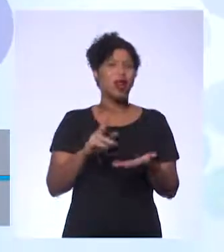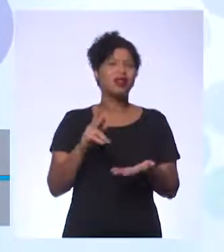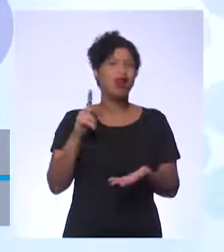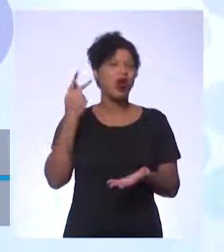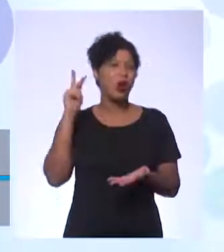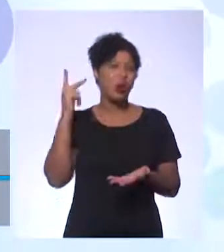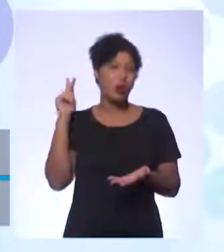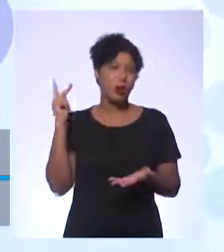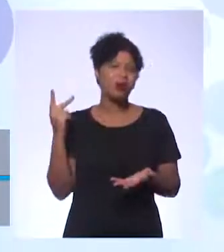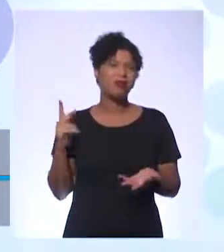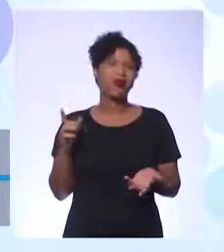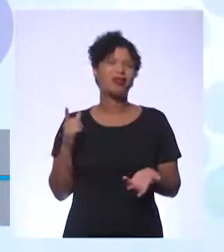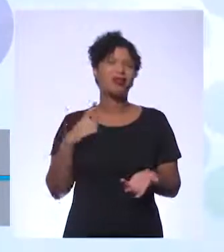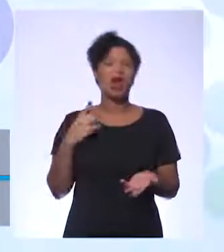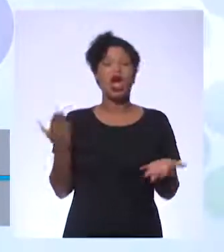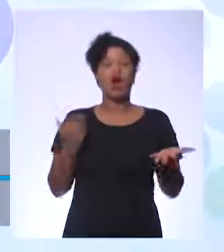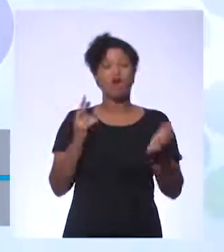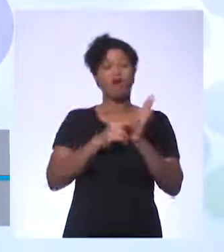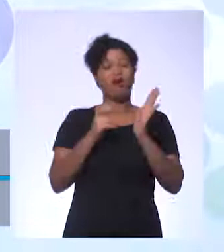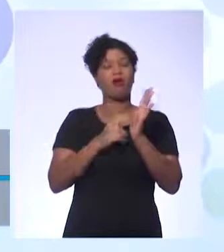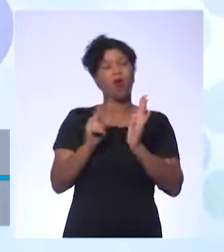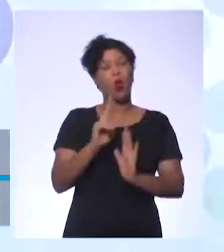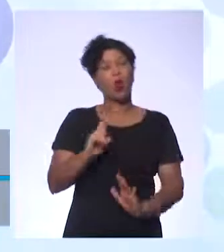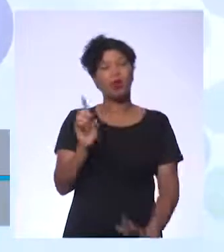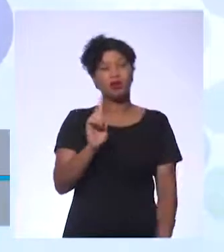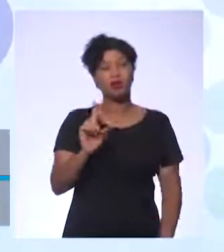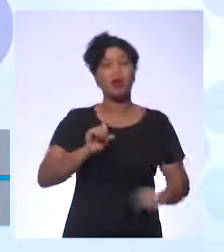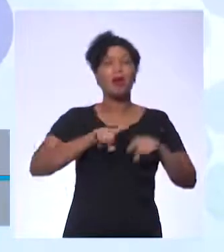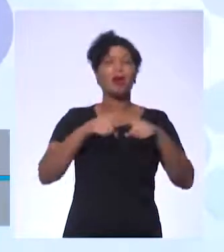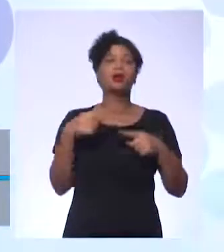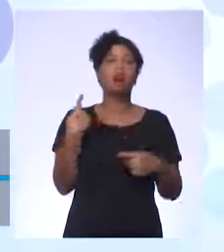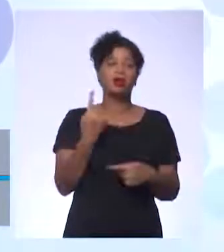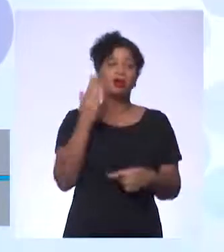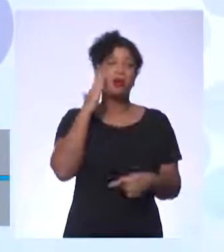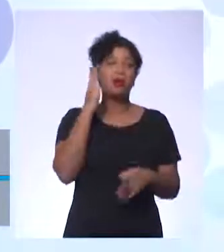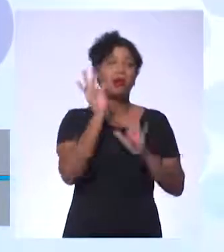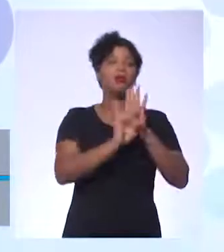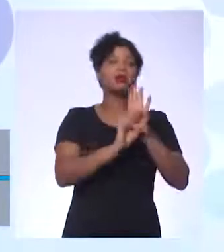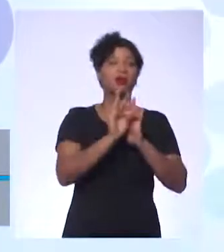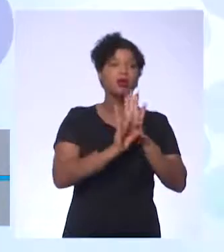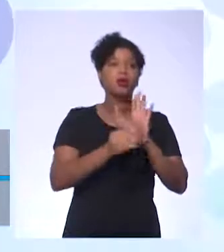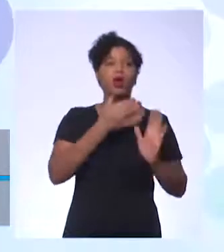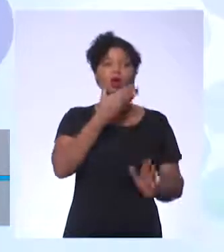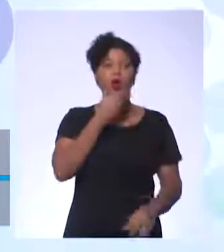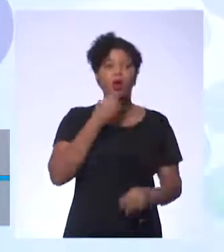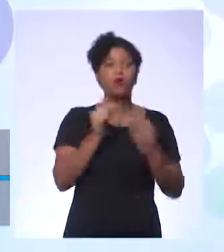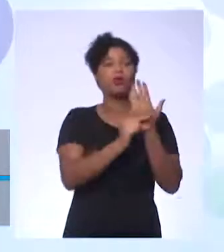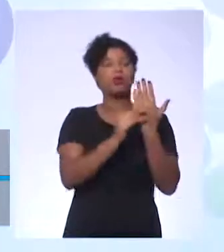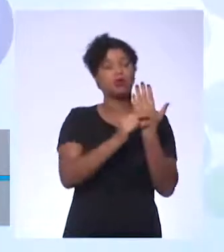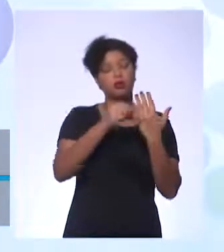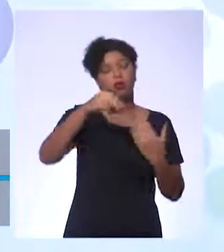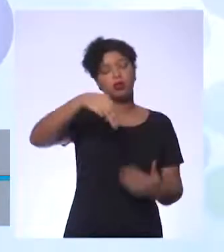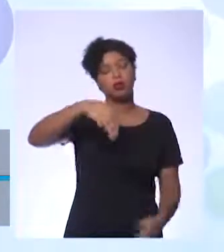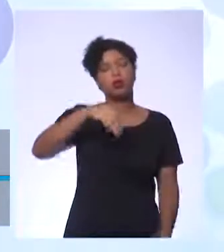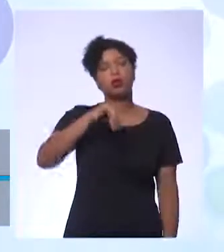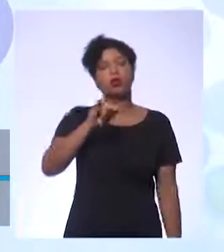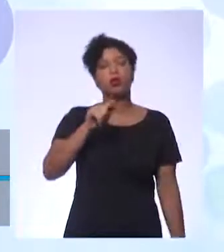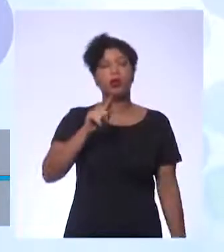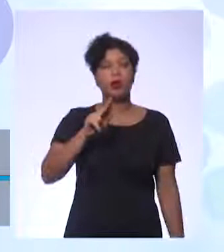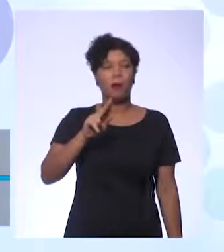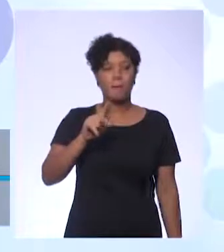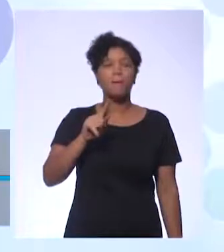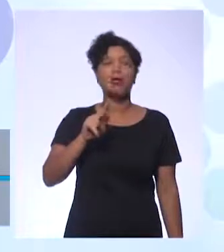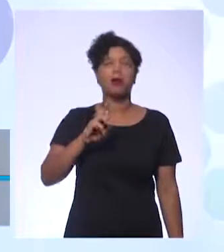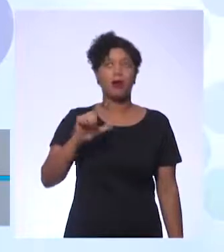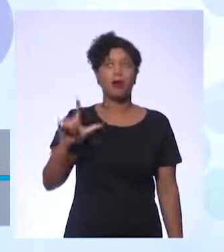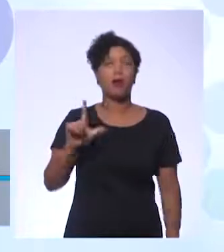que nós usamos no nosso vocabulário no dia a dia, mas nós sabemos que o texto de Miguel de Cervantes é um texto antigo, mas a história